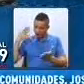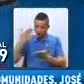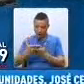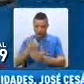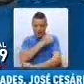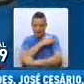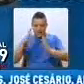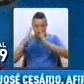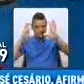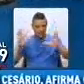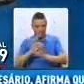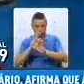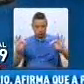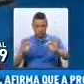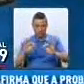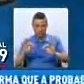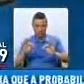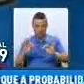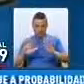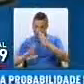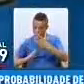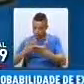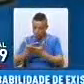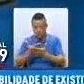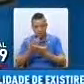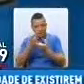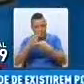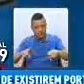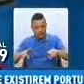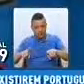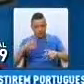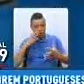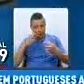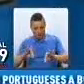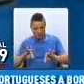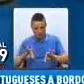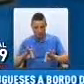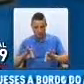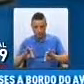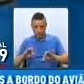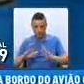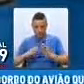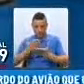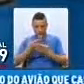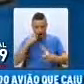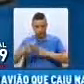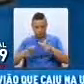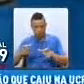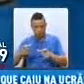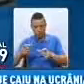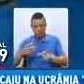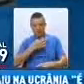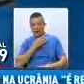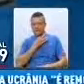Música. E a nossa proposta é muito diferente daquela que é normal e vamos oferecer e vamos dar fado